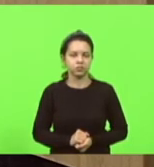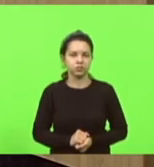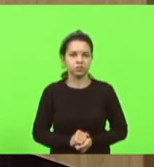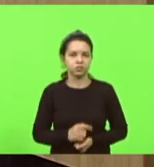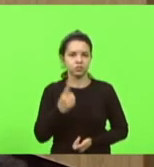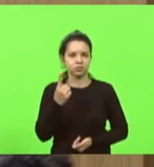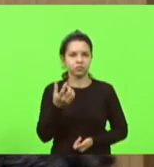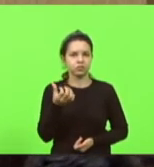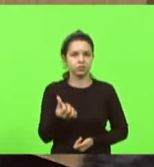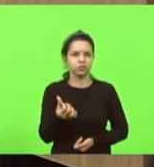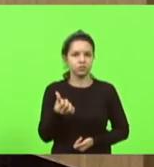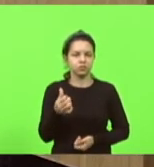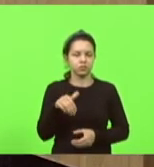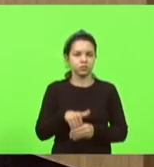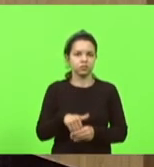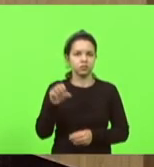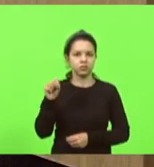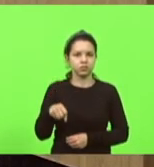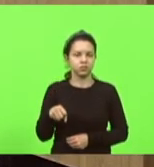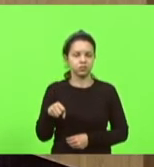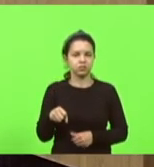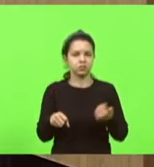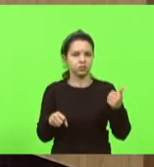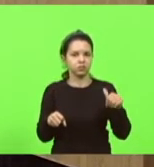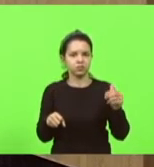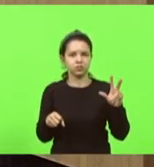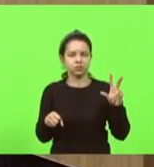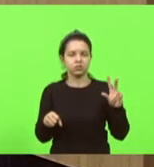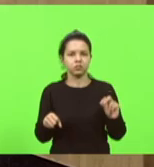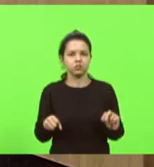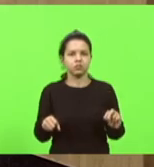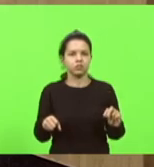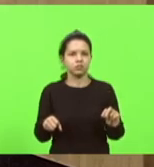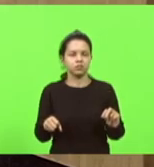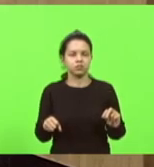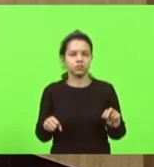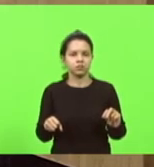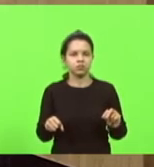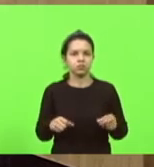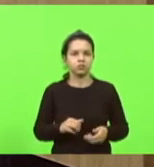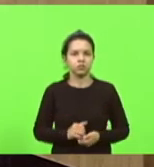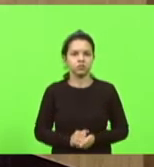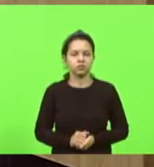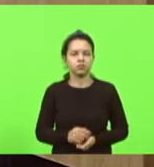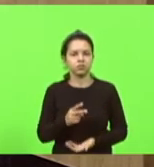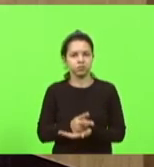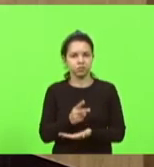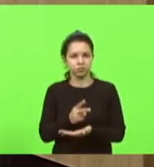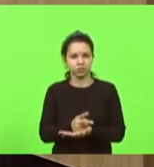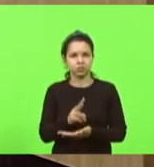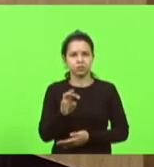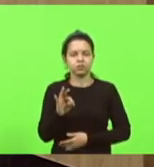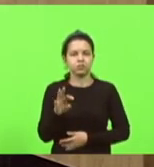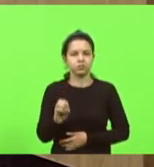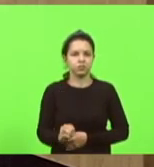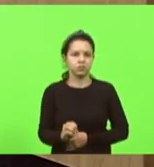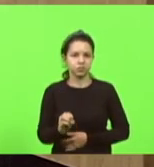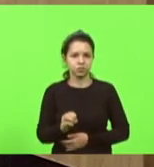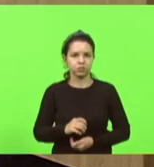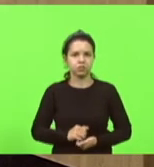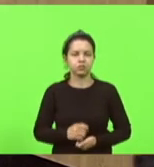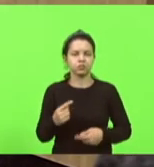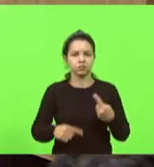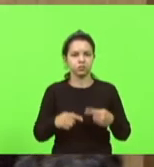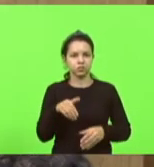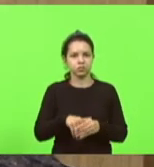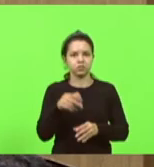16 votos sim, 11 votos não. Está mantido o veto. Discussão e votação em turno único do projeto de